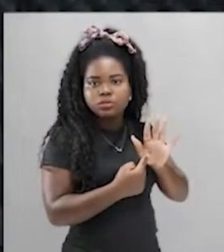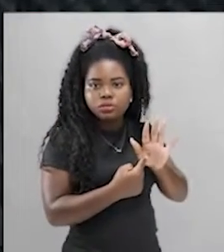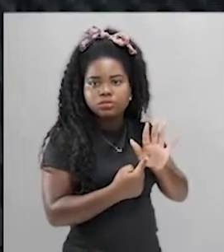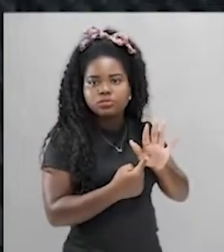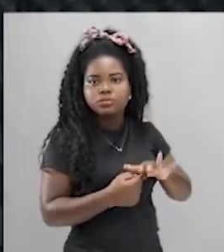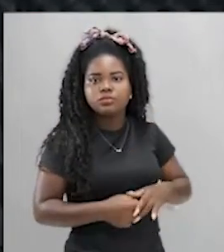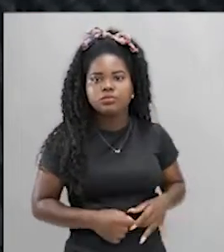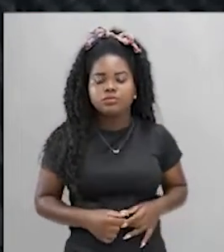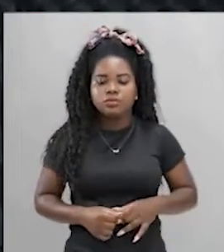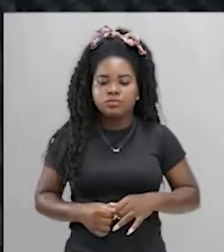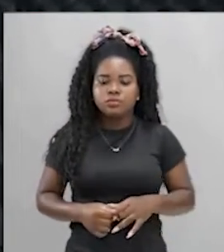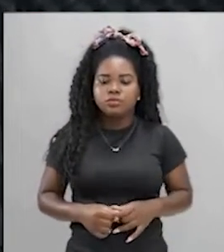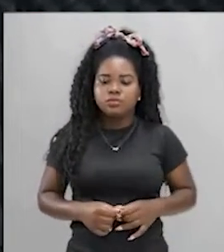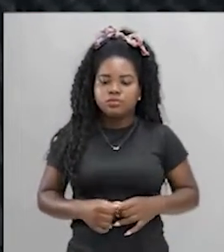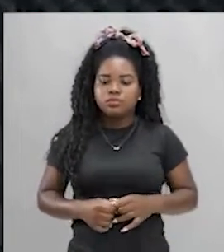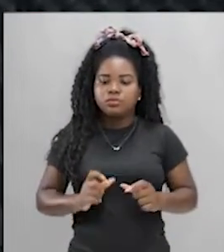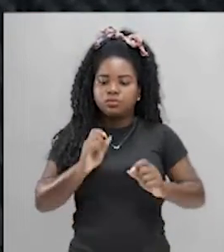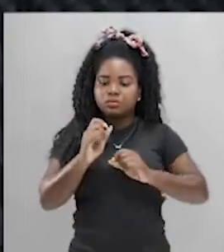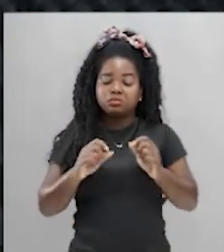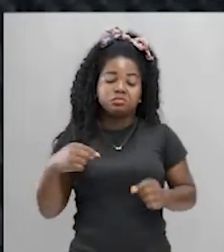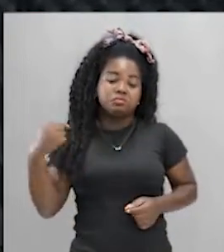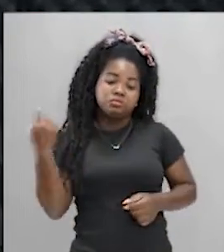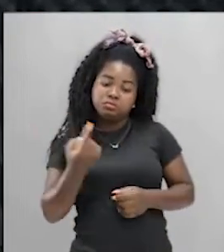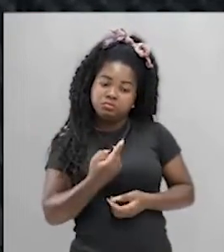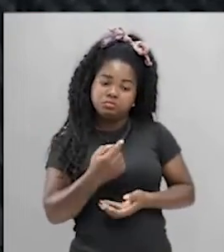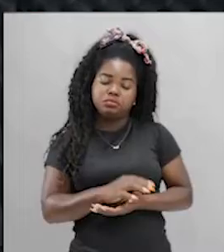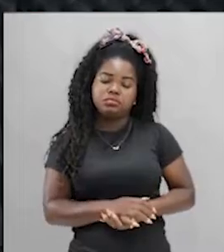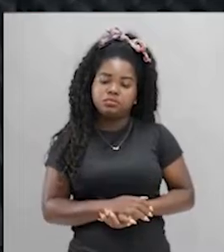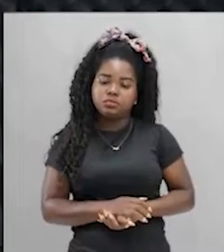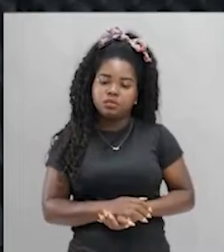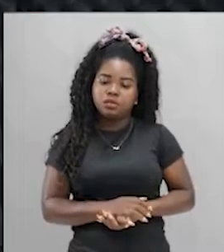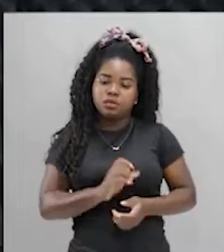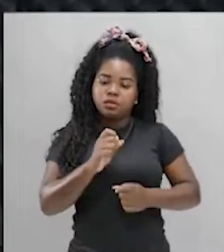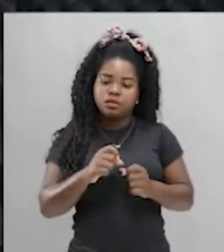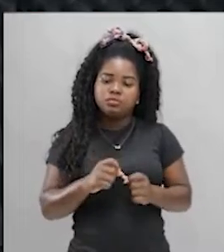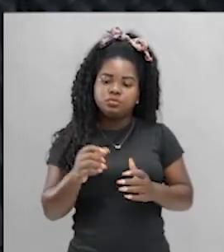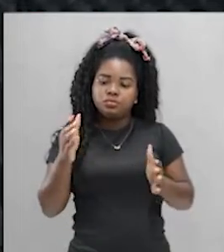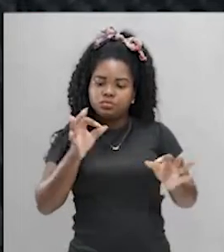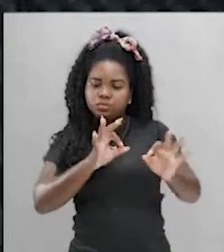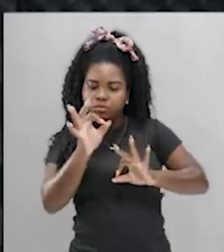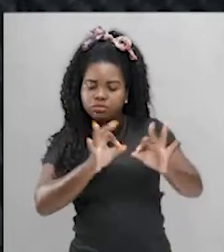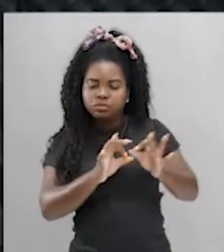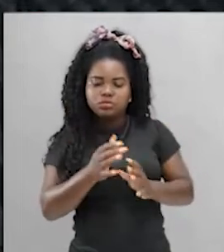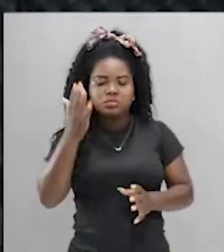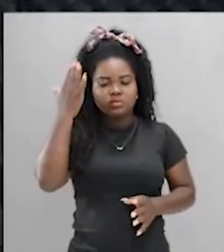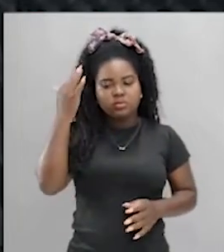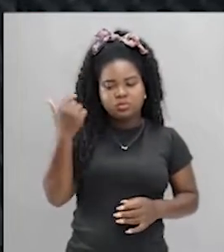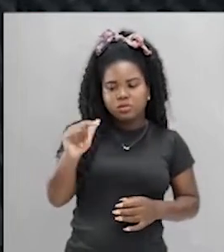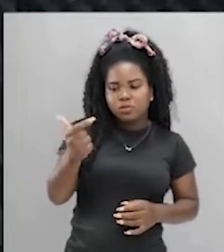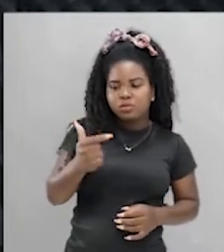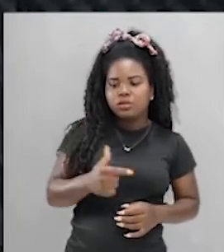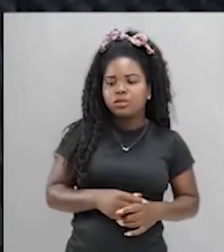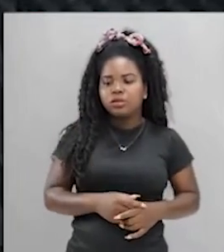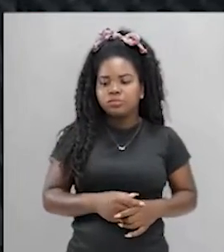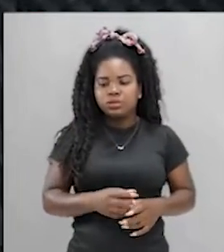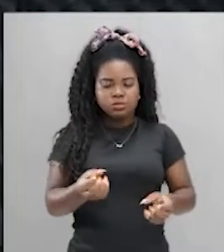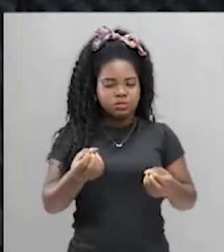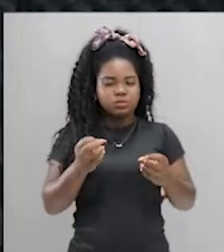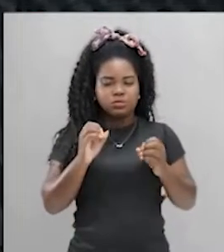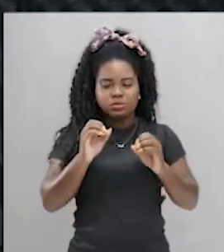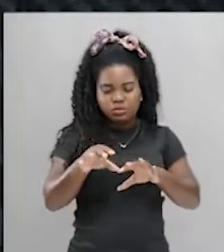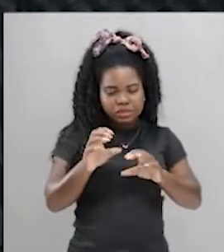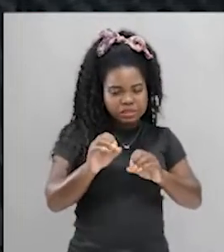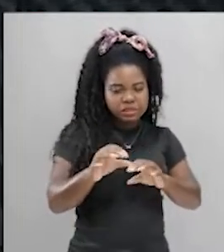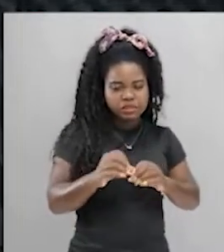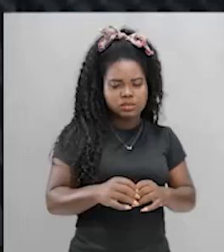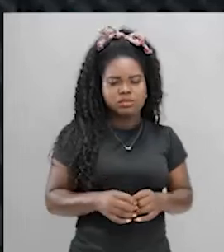você imagina. A questão é que nós não estamos não só preparados, mas não temos essa educação da leitura do corpo para entender que o outro